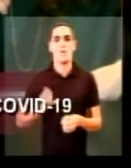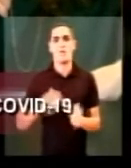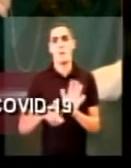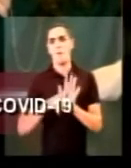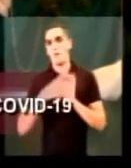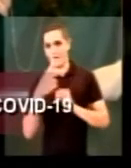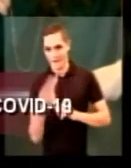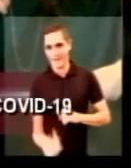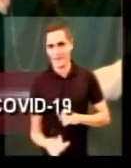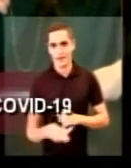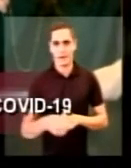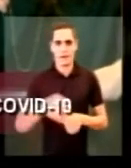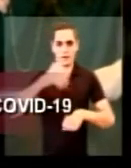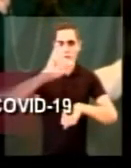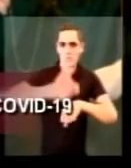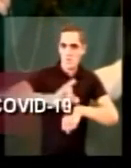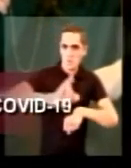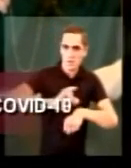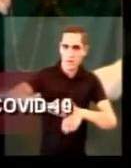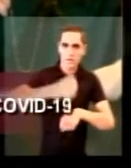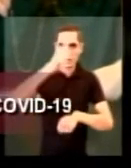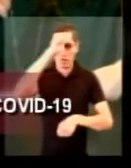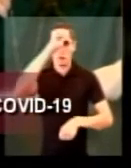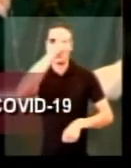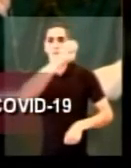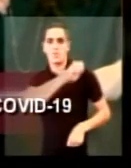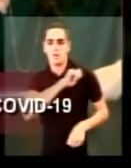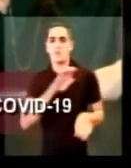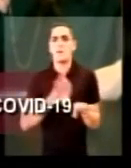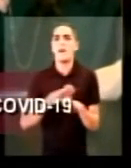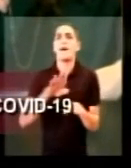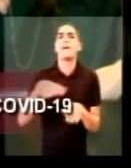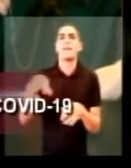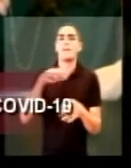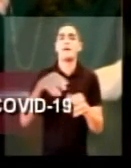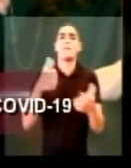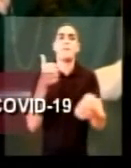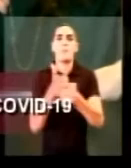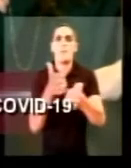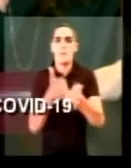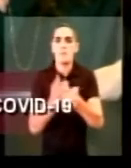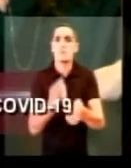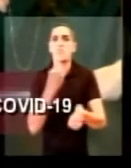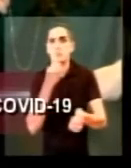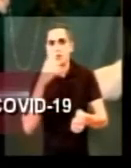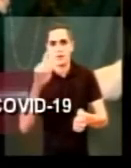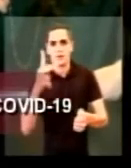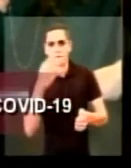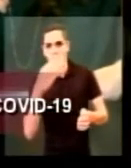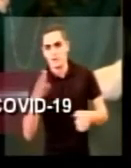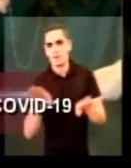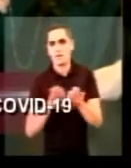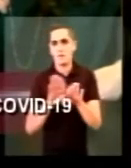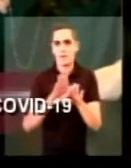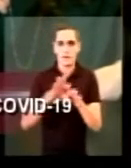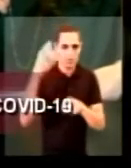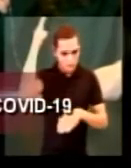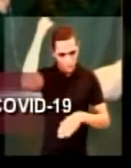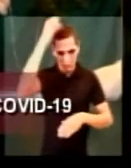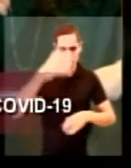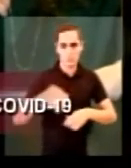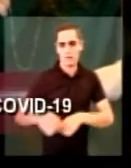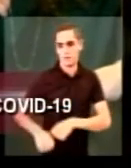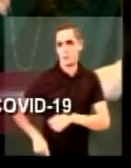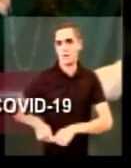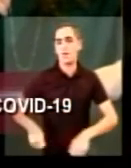do HB, que inclui ali a área do Estoril, do São Francisco. Então, nesses locais, a gente precisa ter um